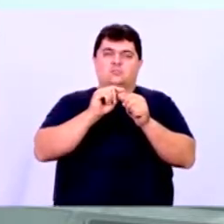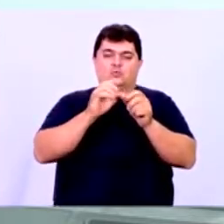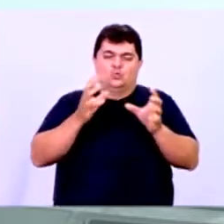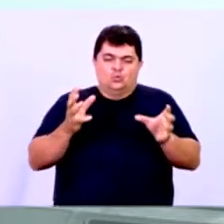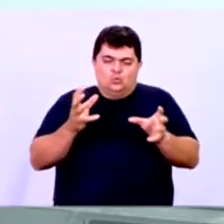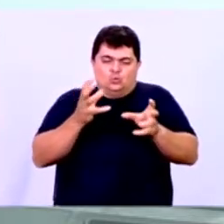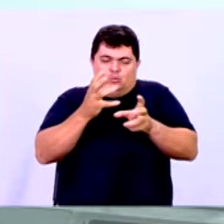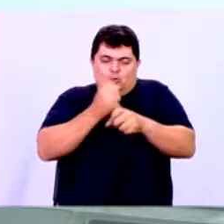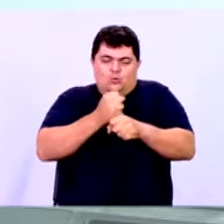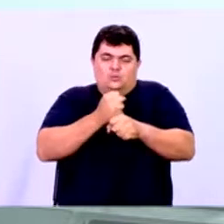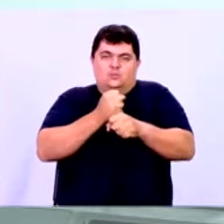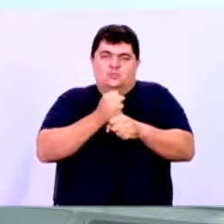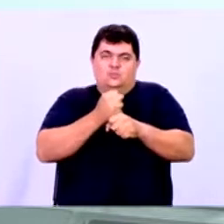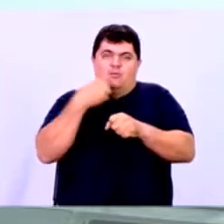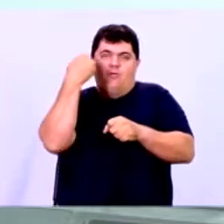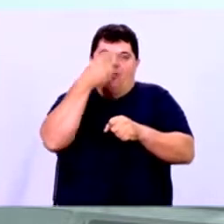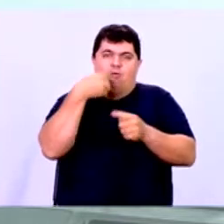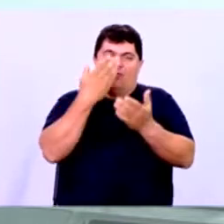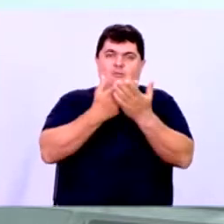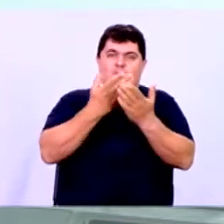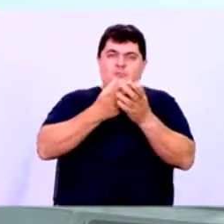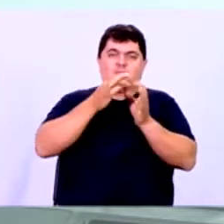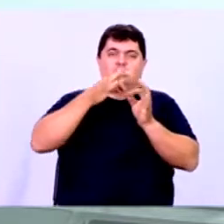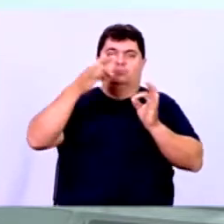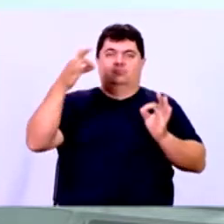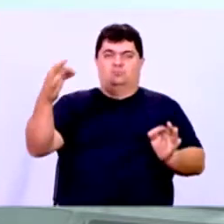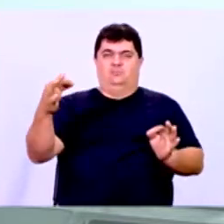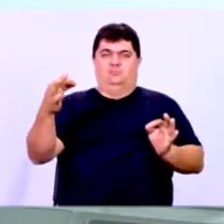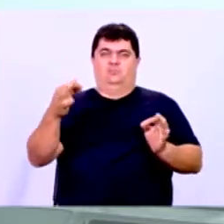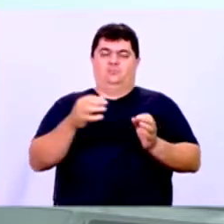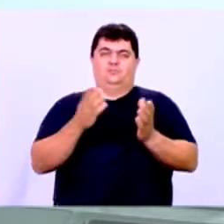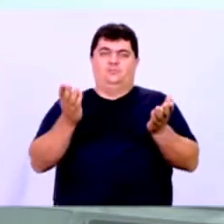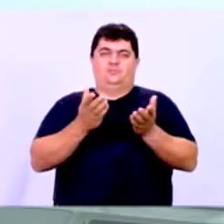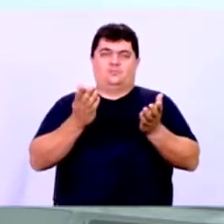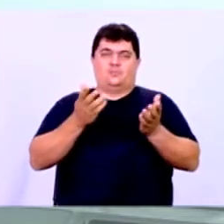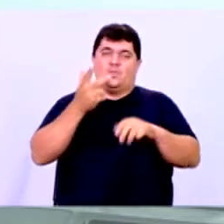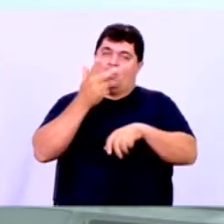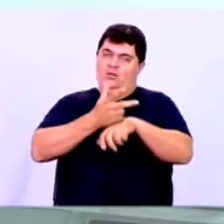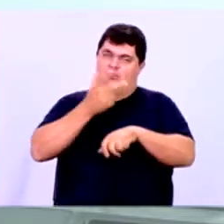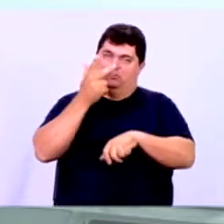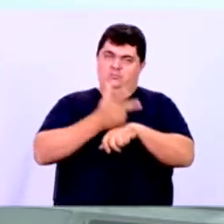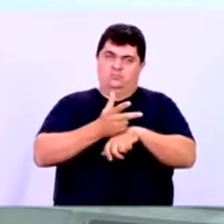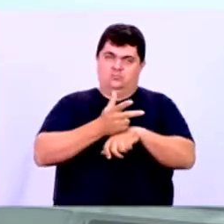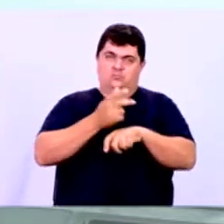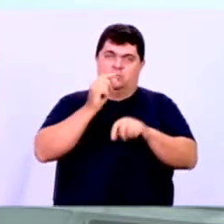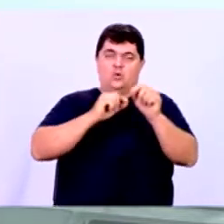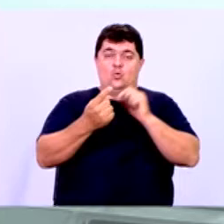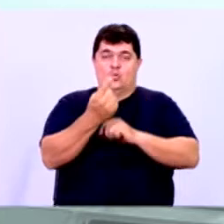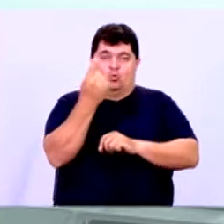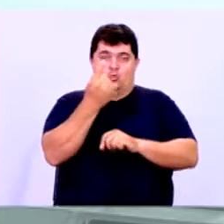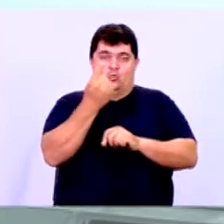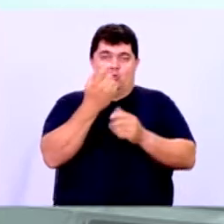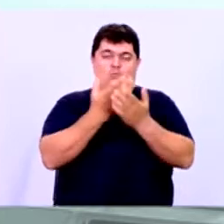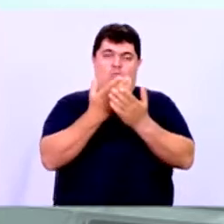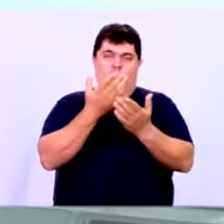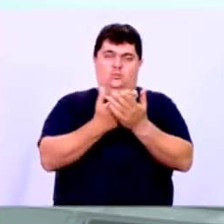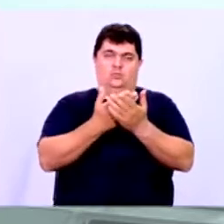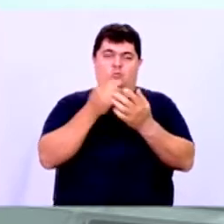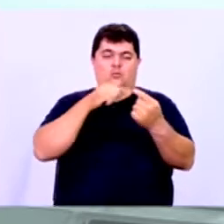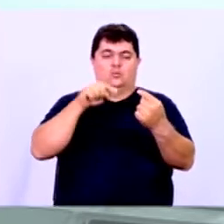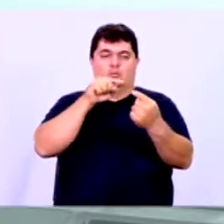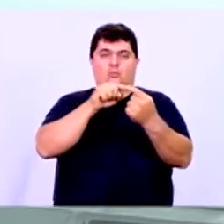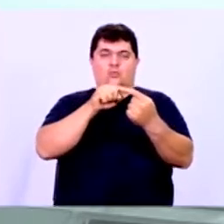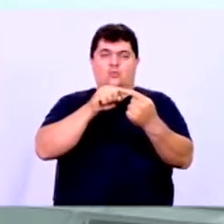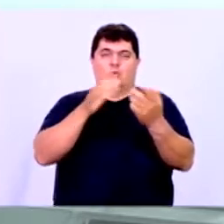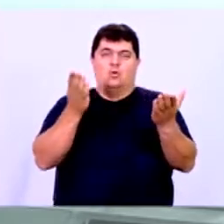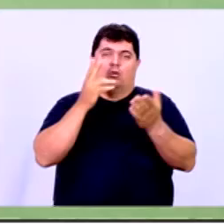complementar essa sua carga horária de estudos à distância. Então, nossa videoaula, nessa unidade 1, tem o objetivo de,